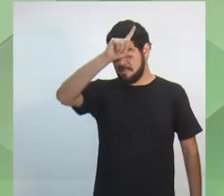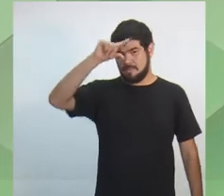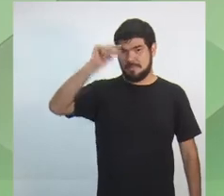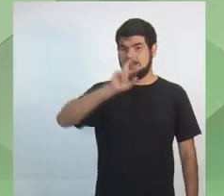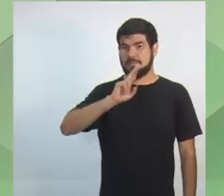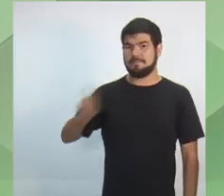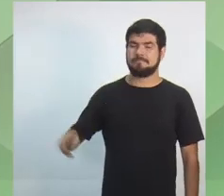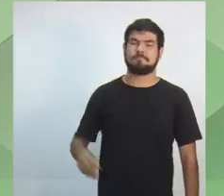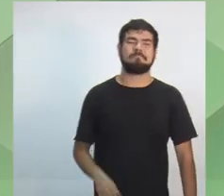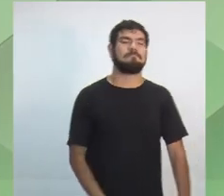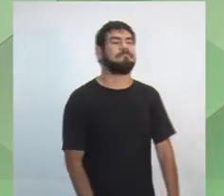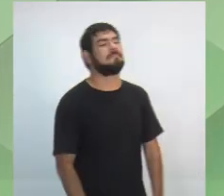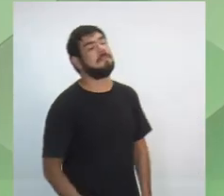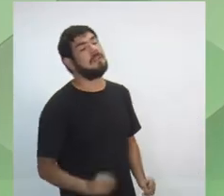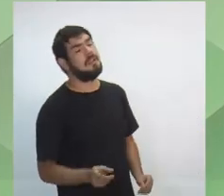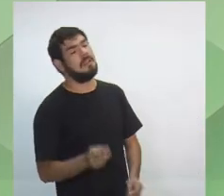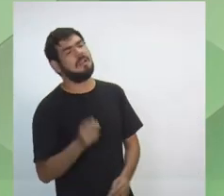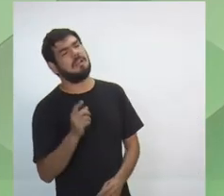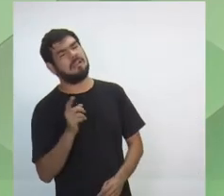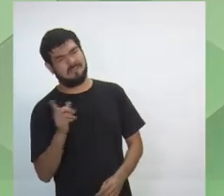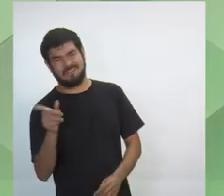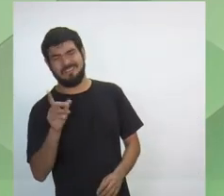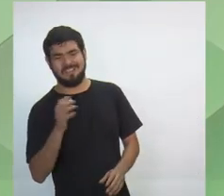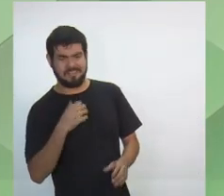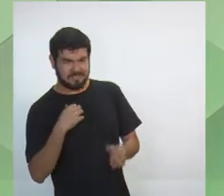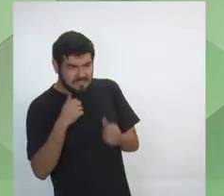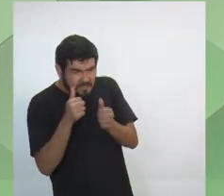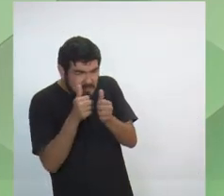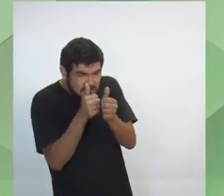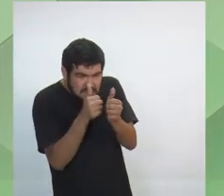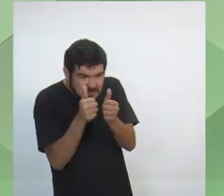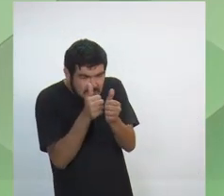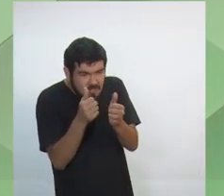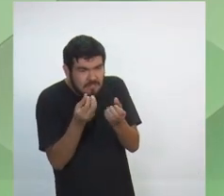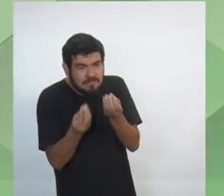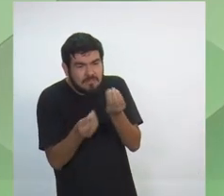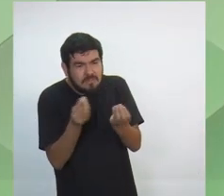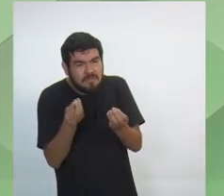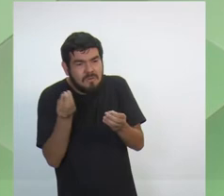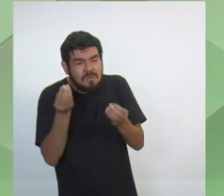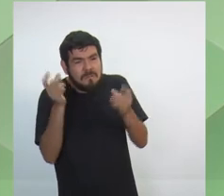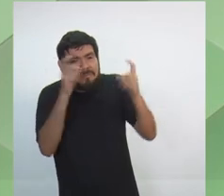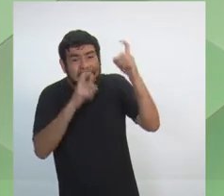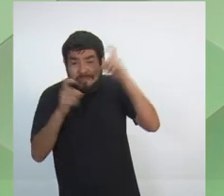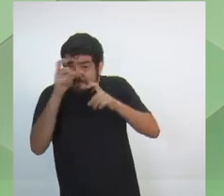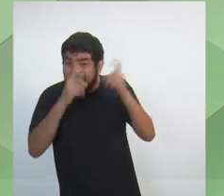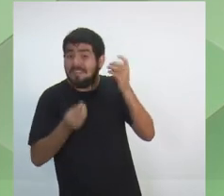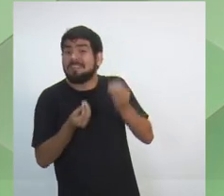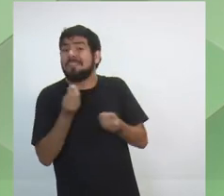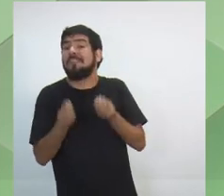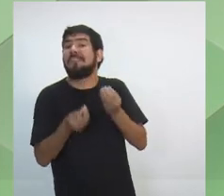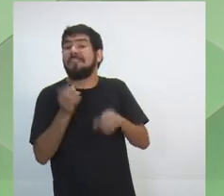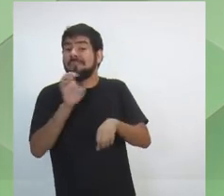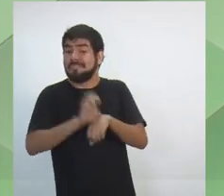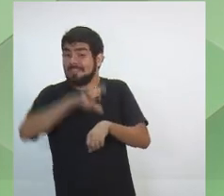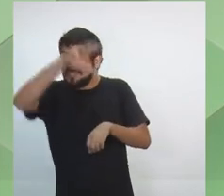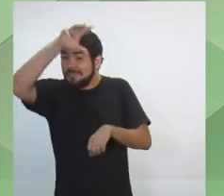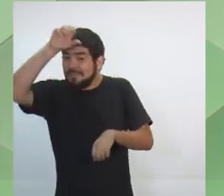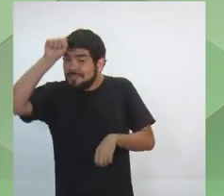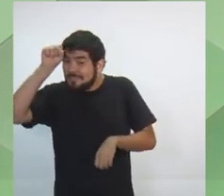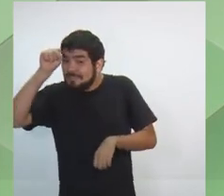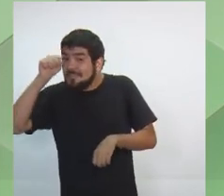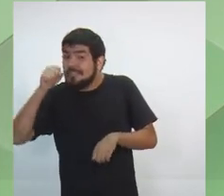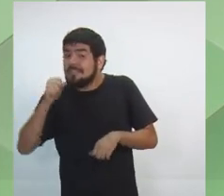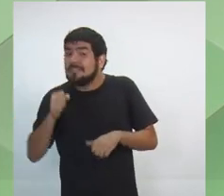eu tenho acompanhado com muita preocupação a maneira como o estado do Amazonas vem sendo comandado. Isso não é de hoje,